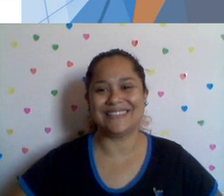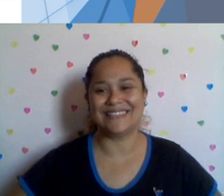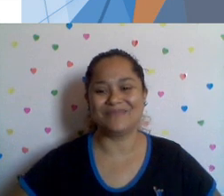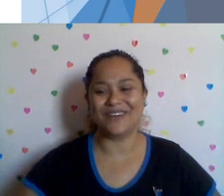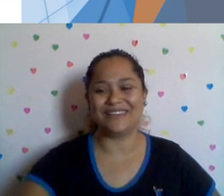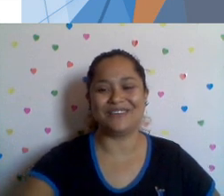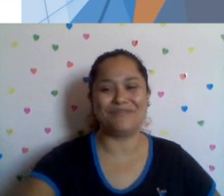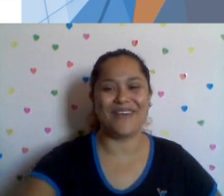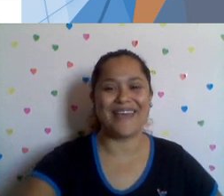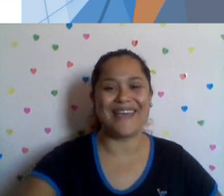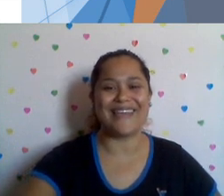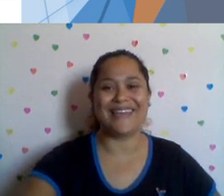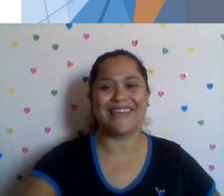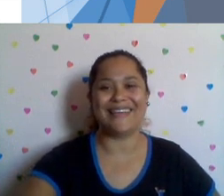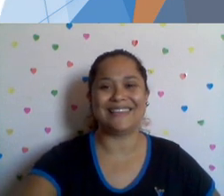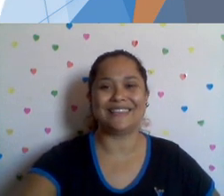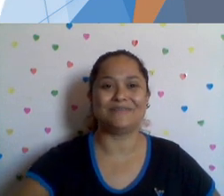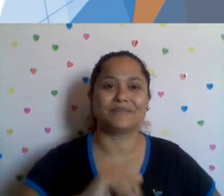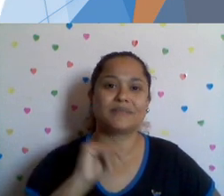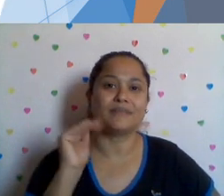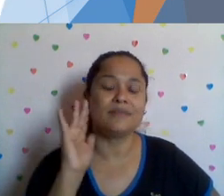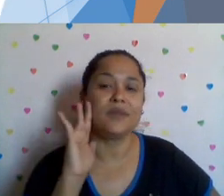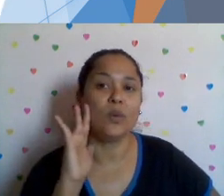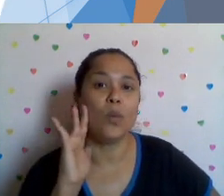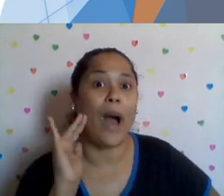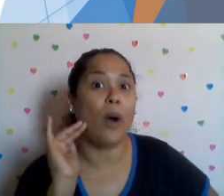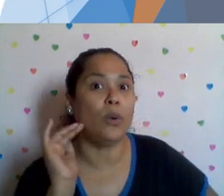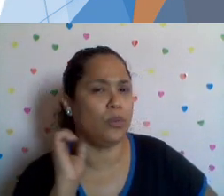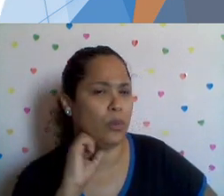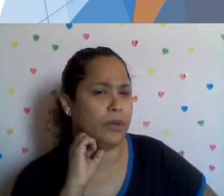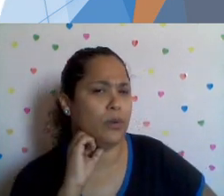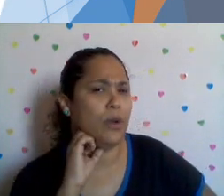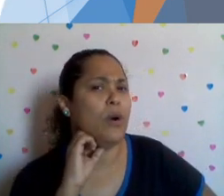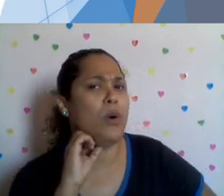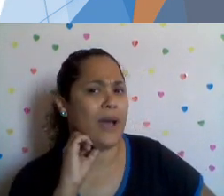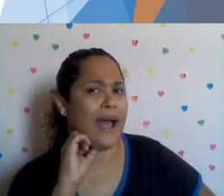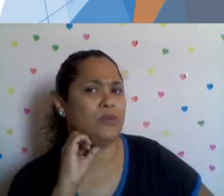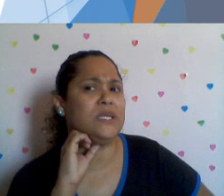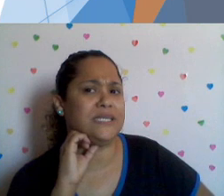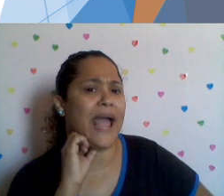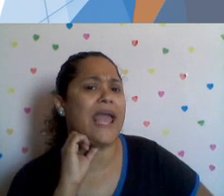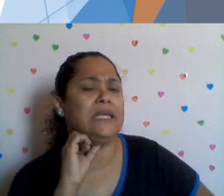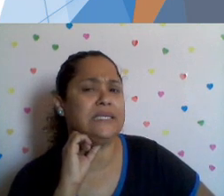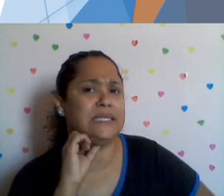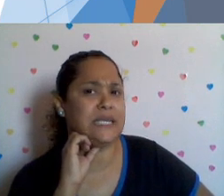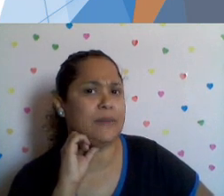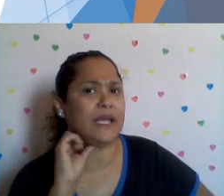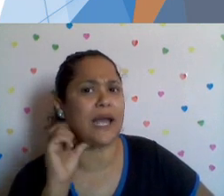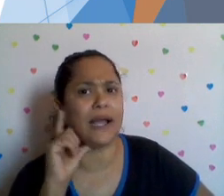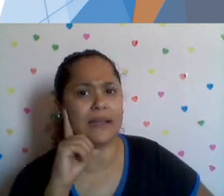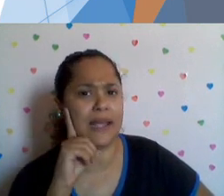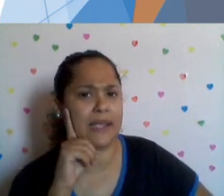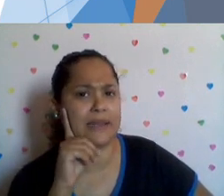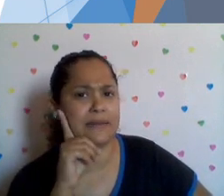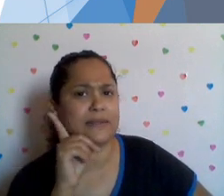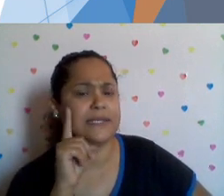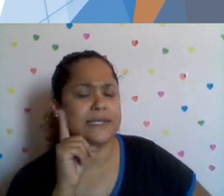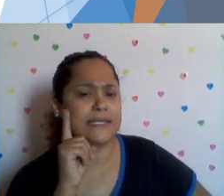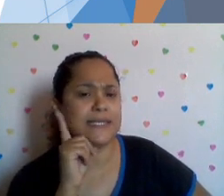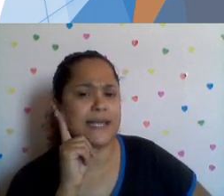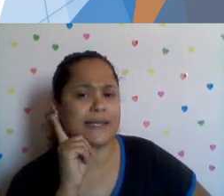2. Muito bem. Qual número o rato está em cima da